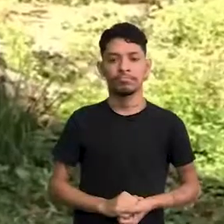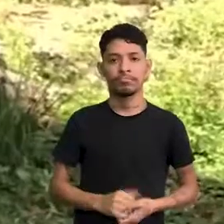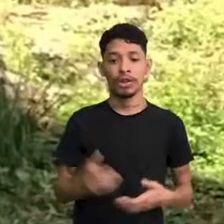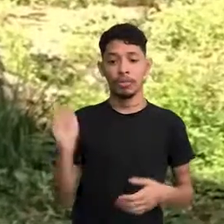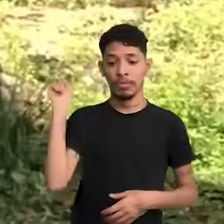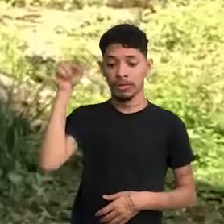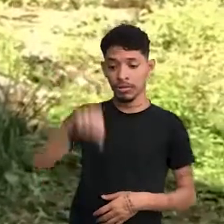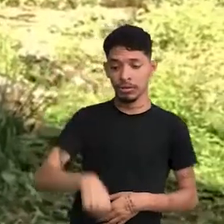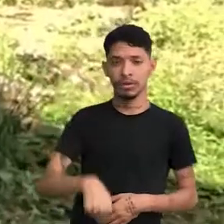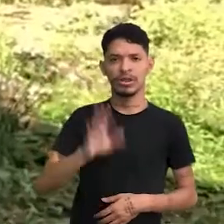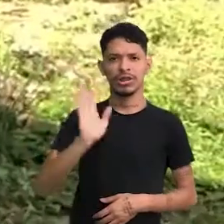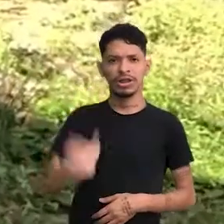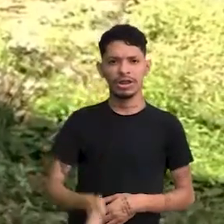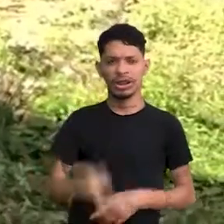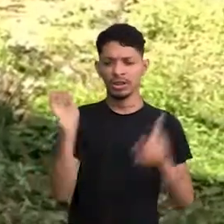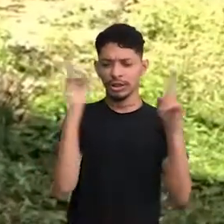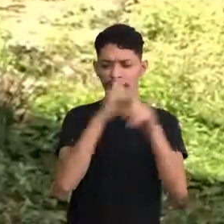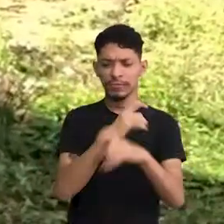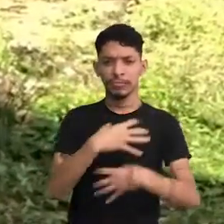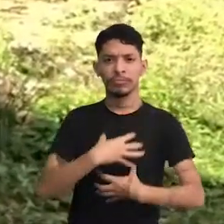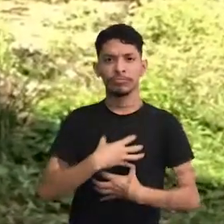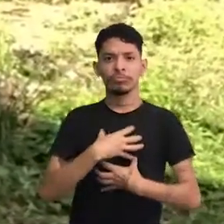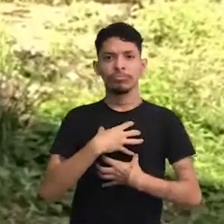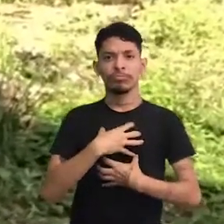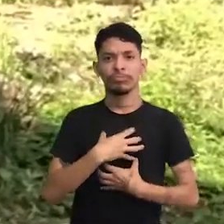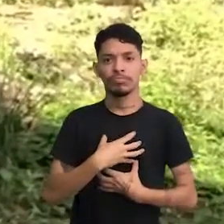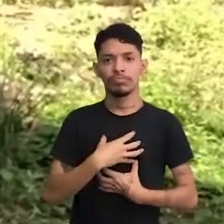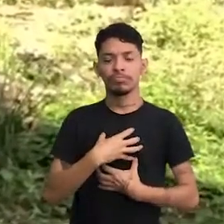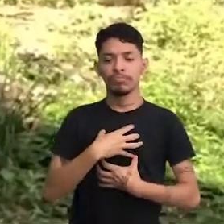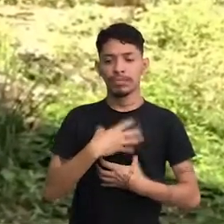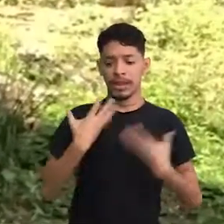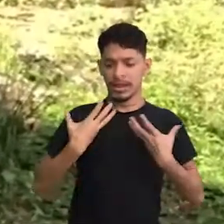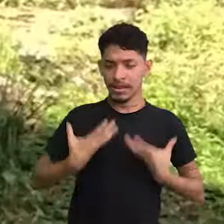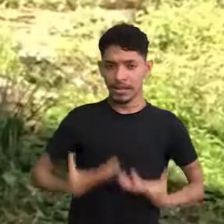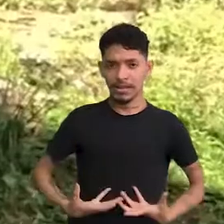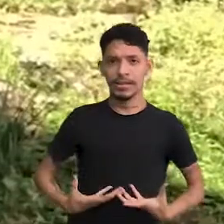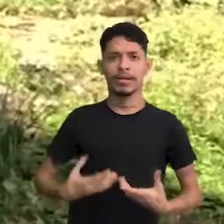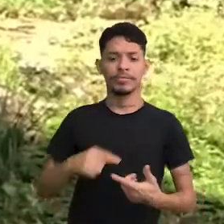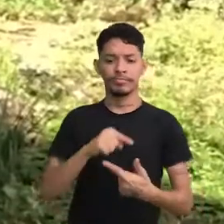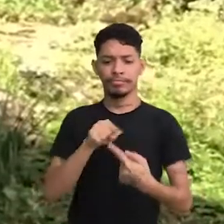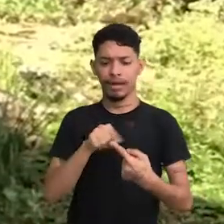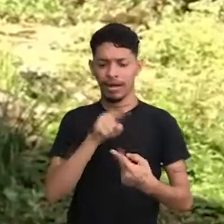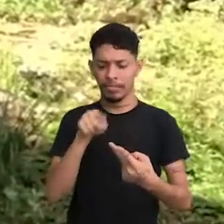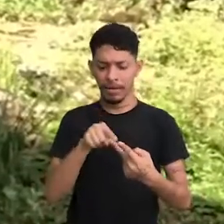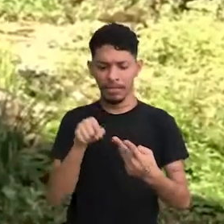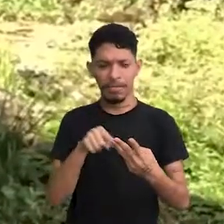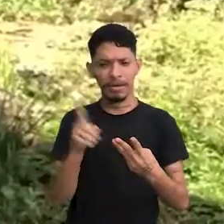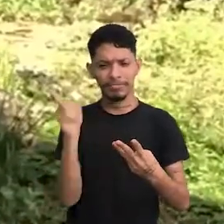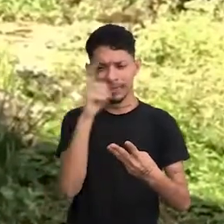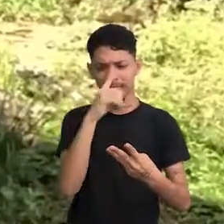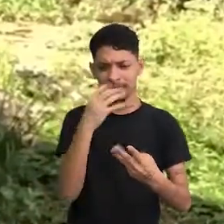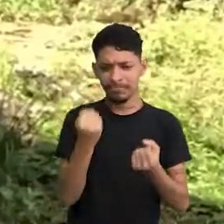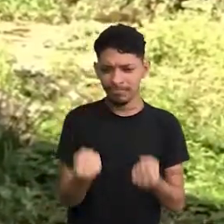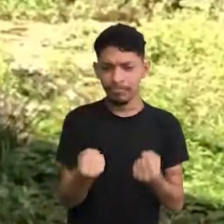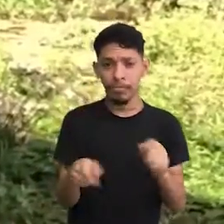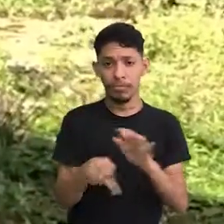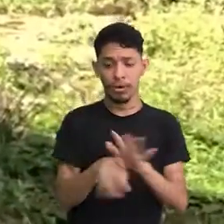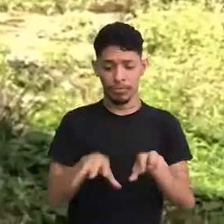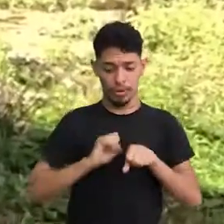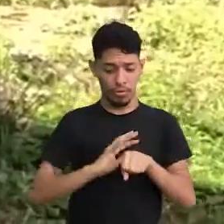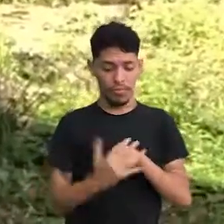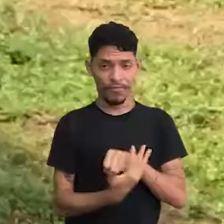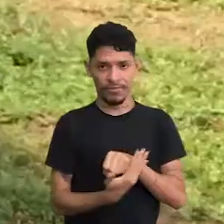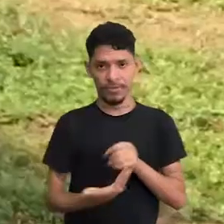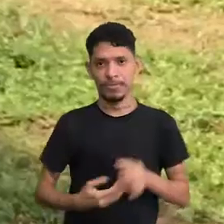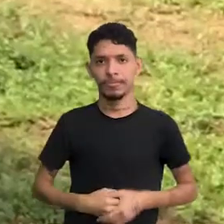quando eu cheguei aqui, a gente está com dificuldade de respirar, muito cansaço. Dificuldade mesmo que a Covid deixa,